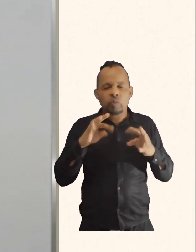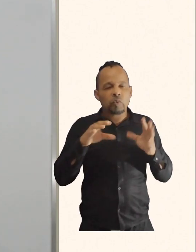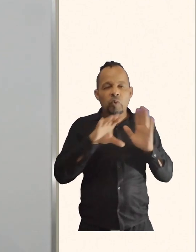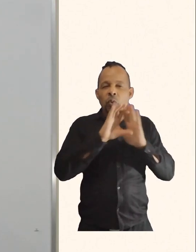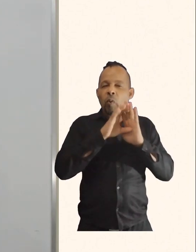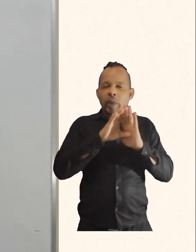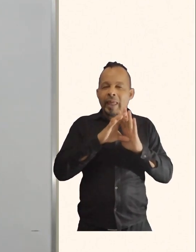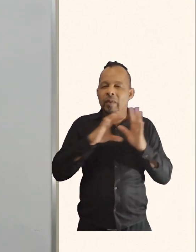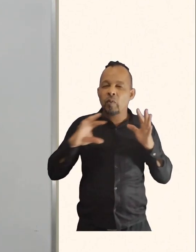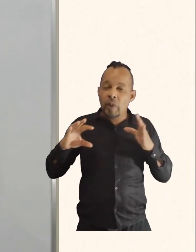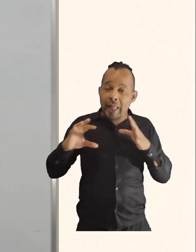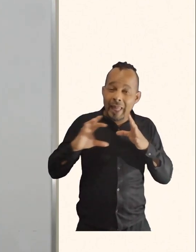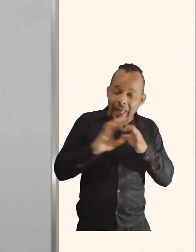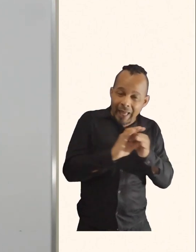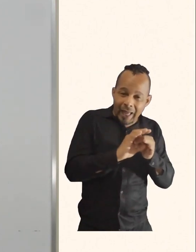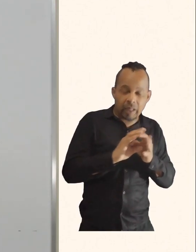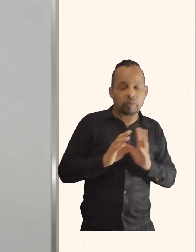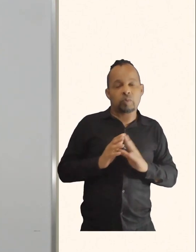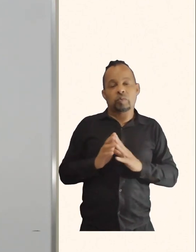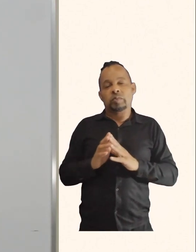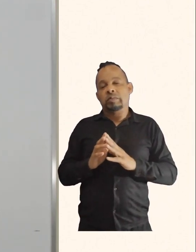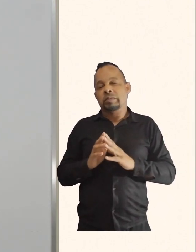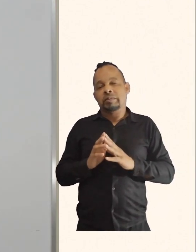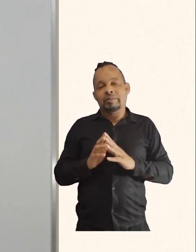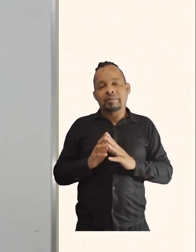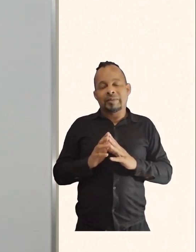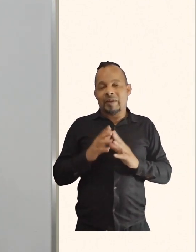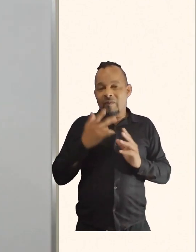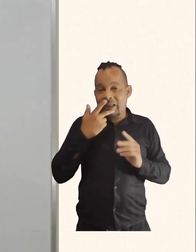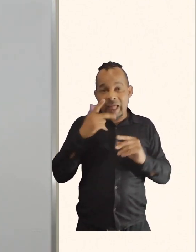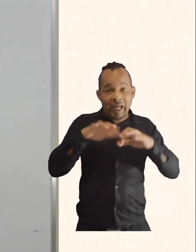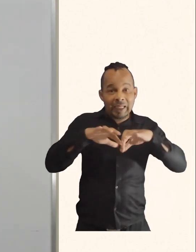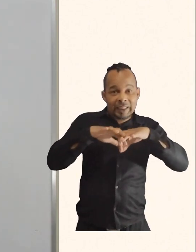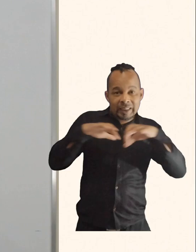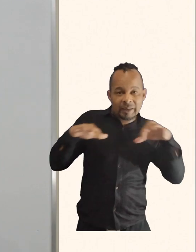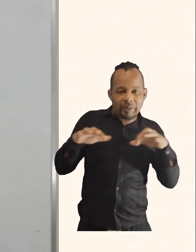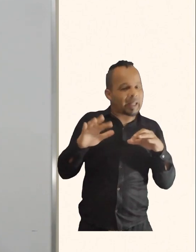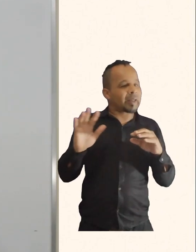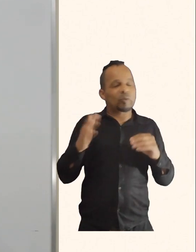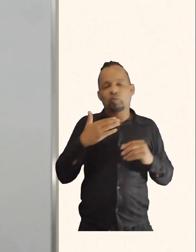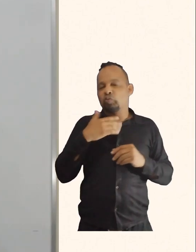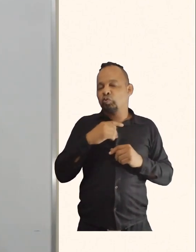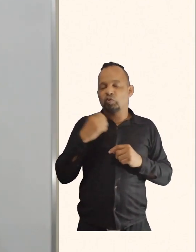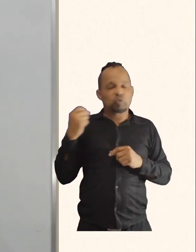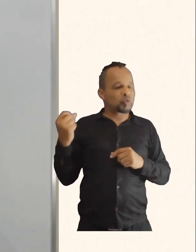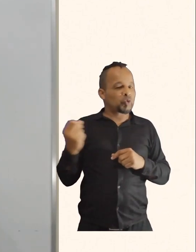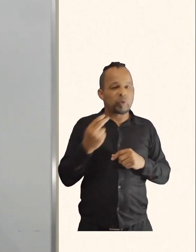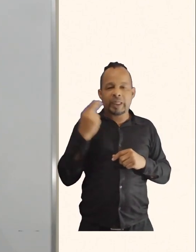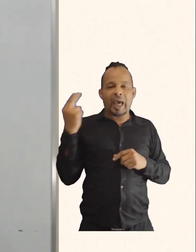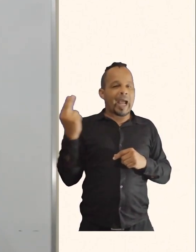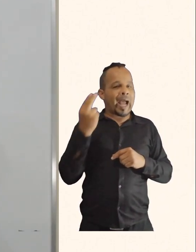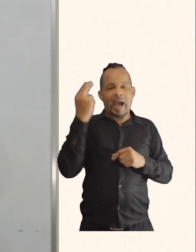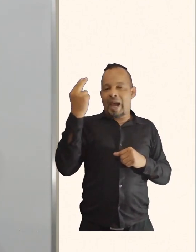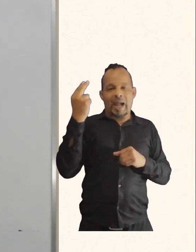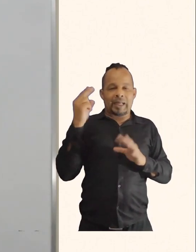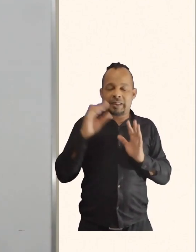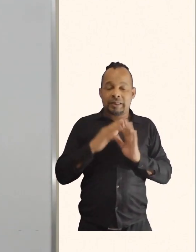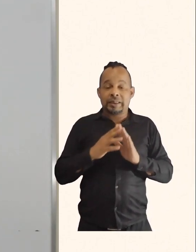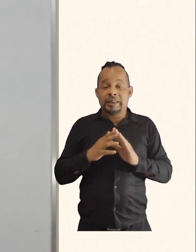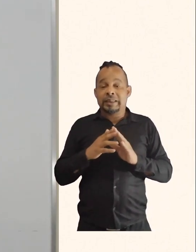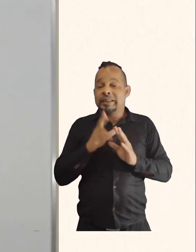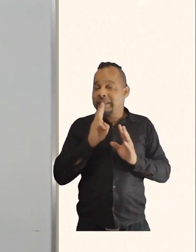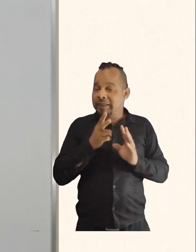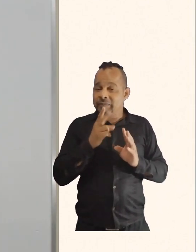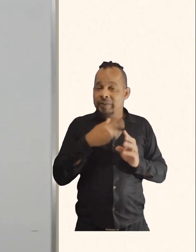ligados. Não dá para eu falar de um deles sem pensar no outro, ok? Então eu poderia partir